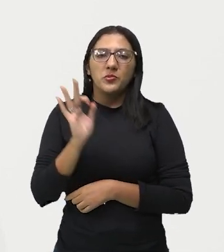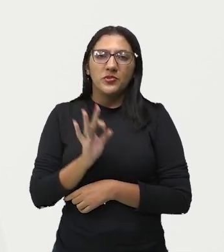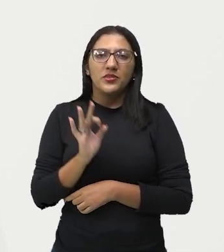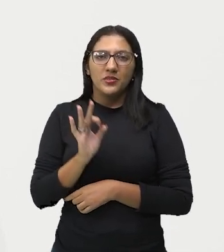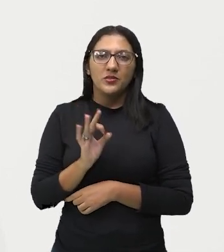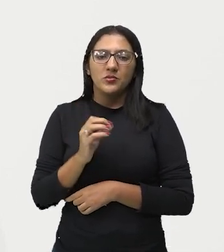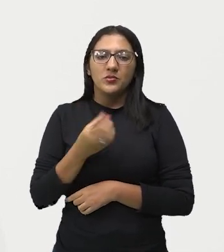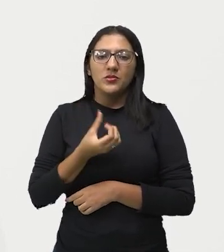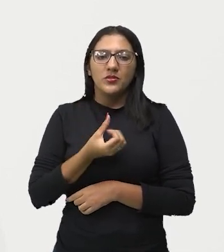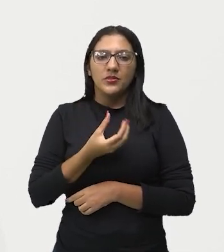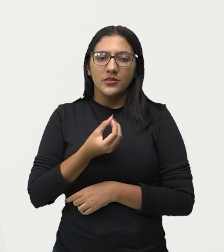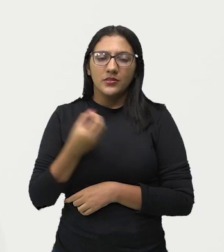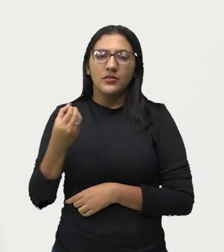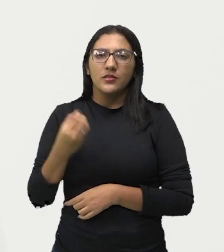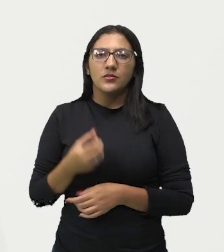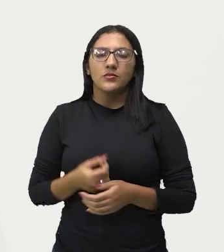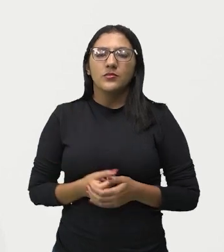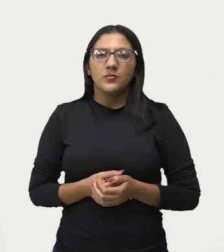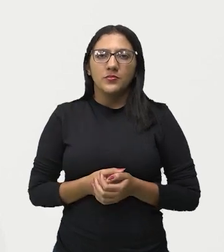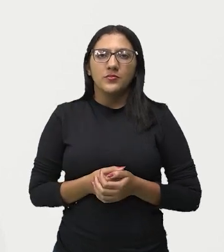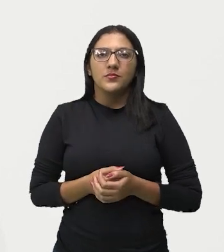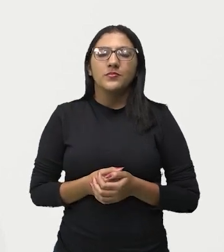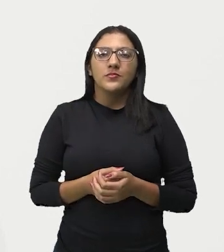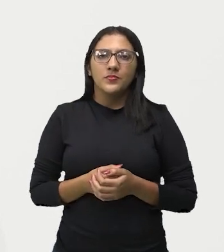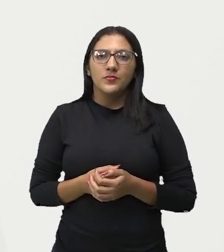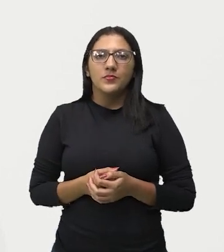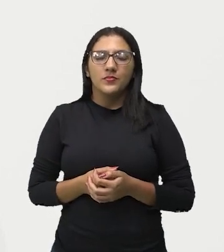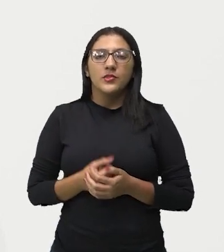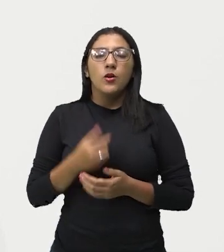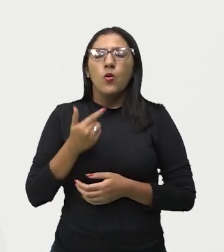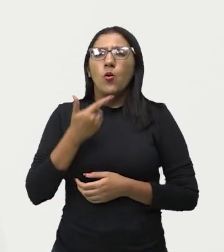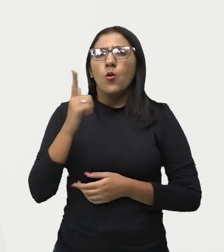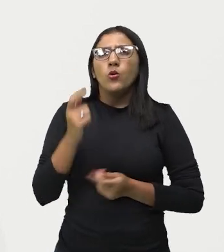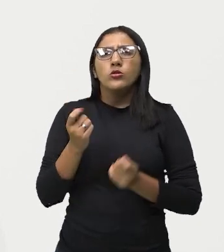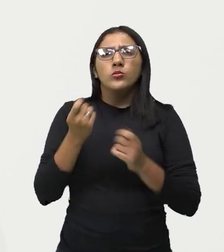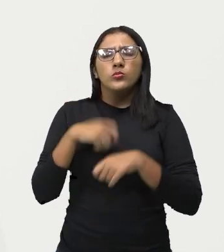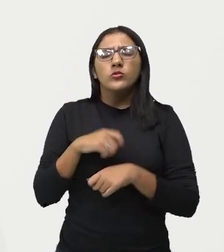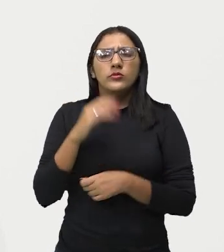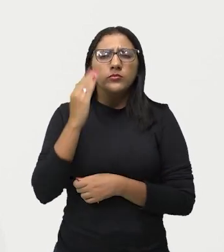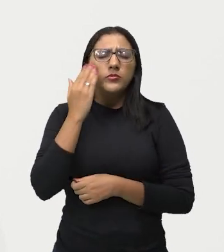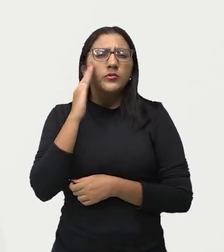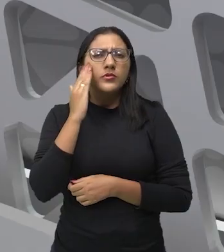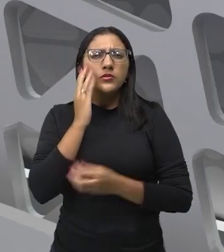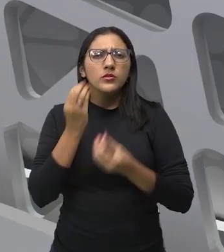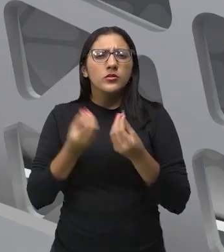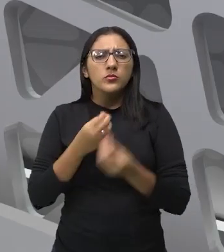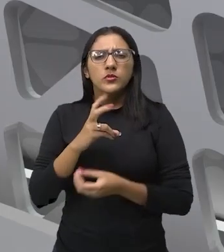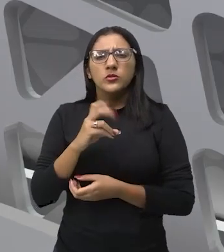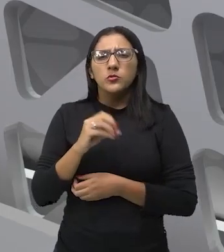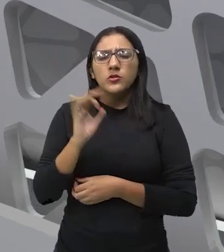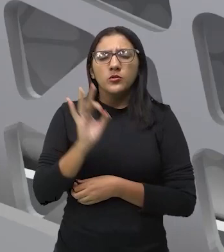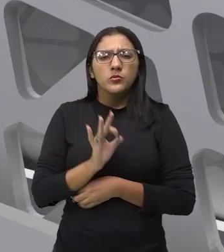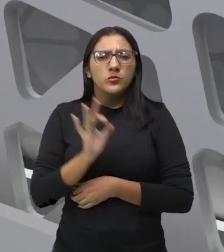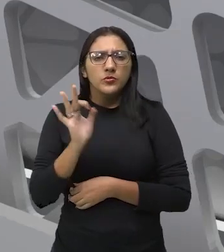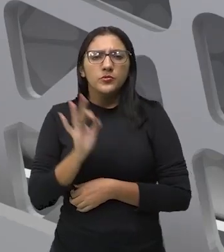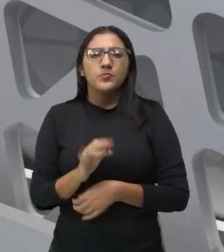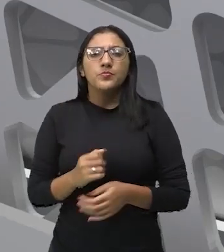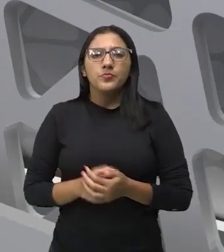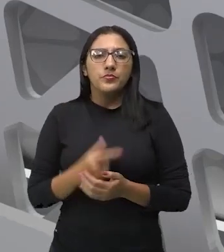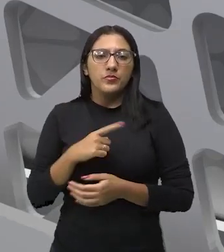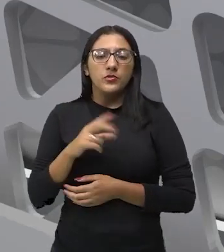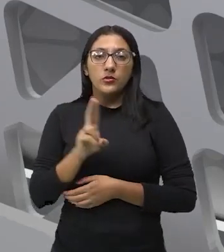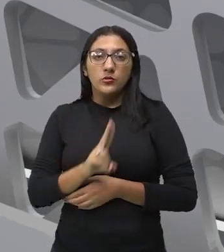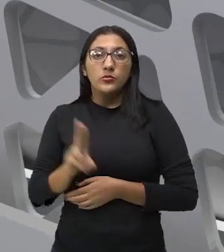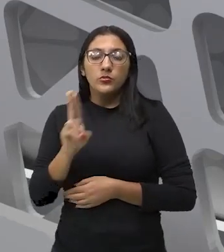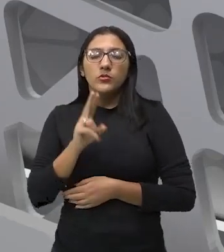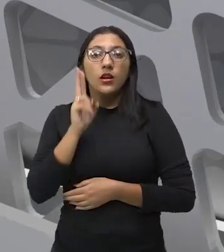de 300, tá legal? Outra maneira de você também pensar no cálculo de 50% é você pensar no que nós falamos